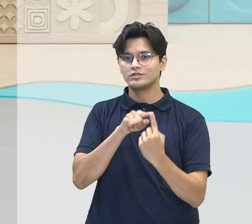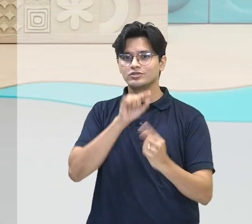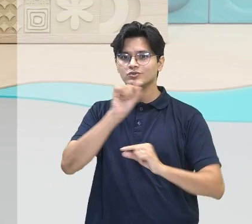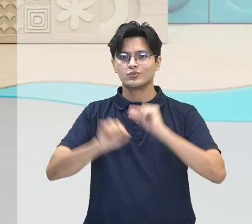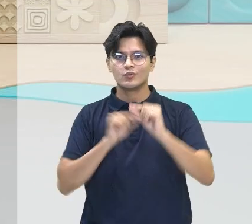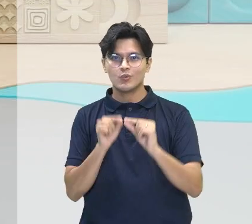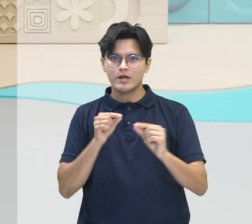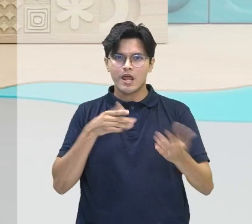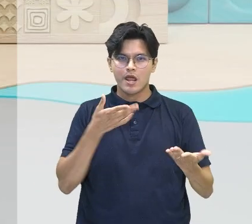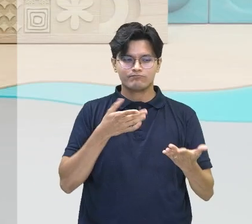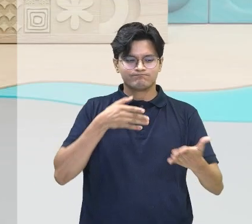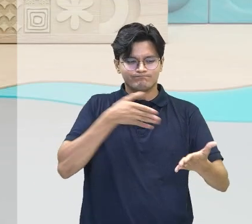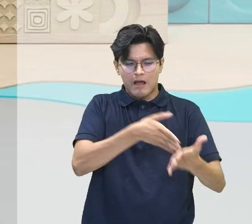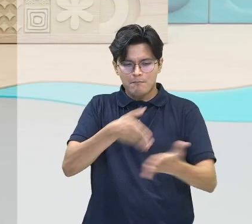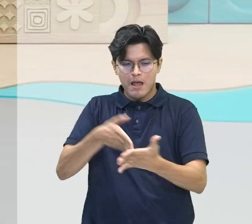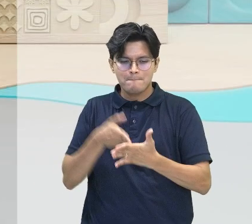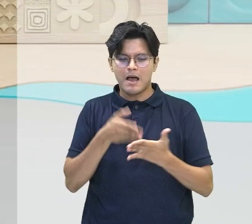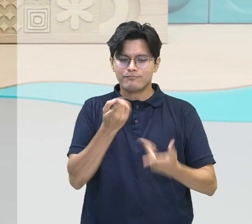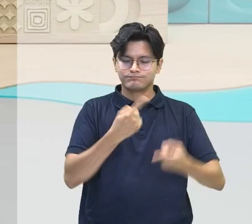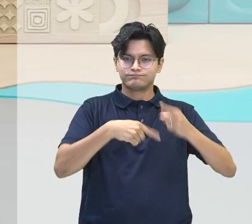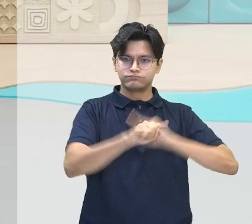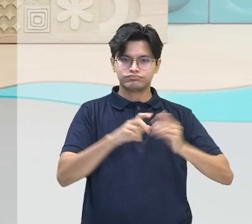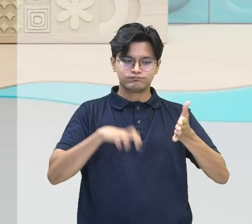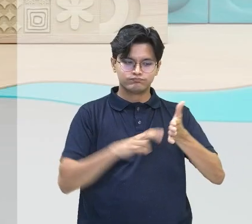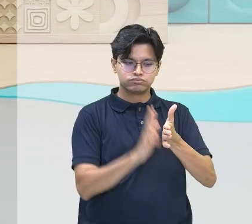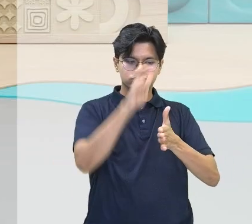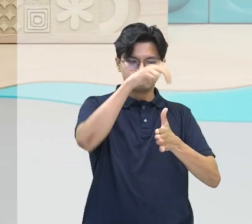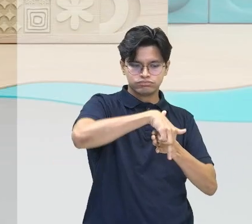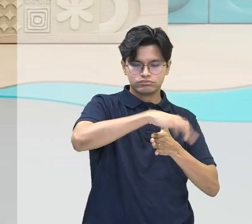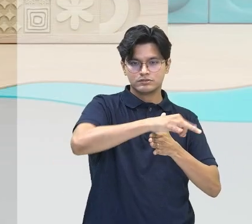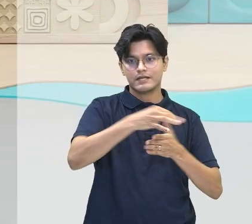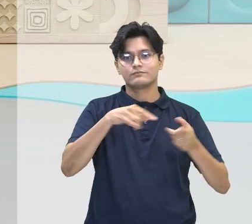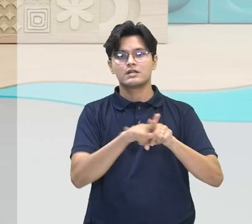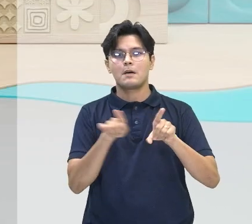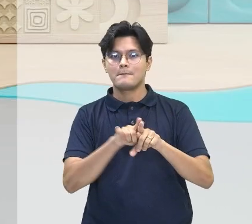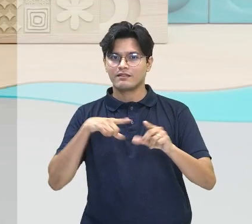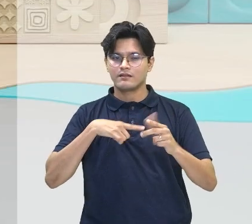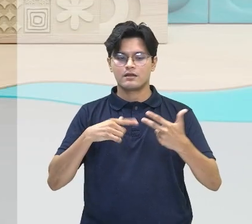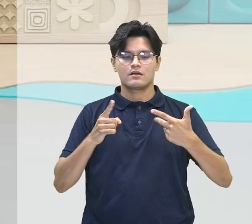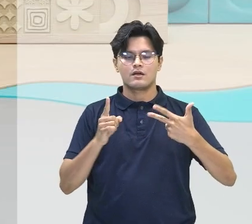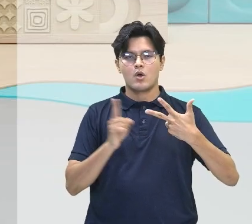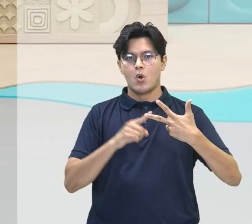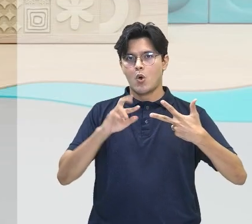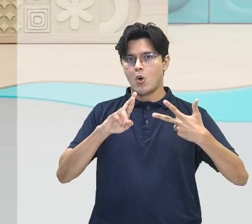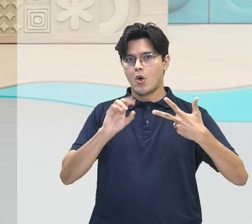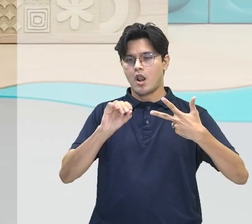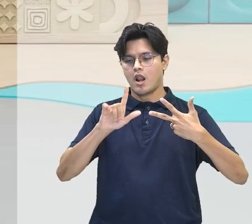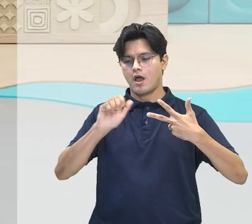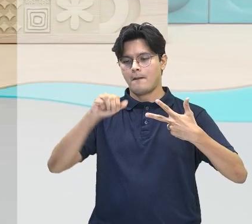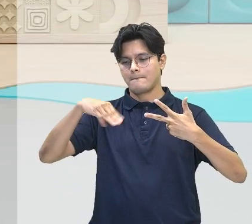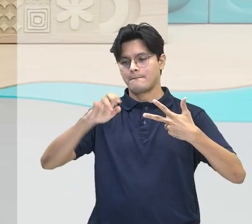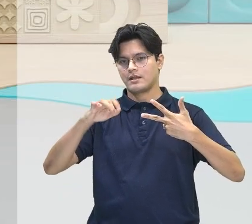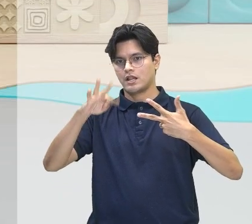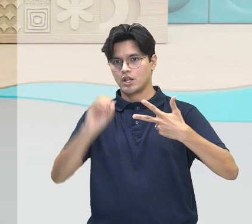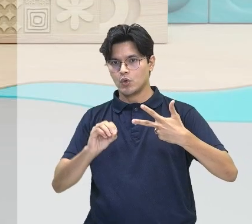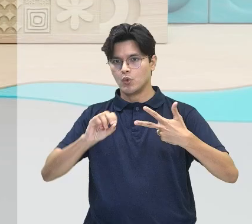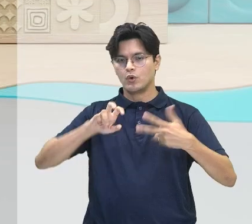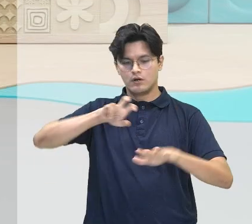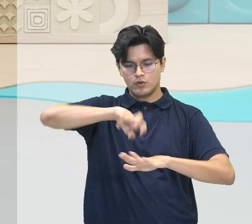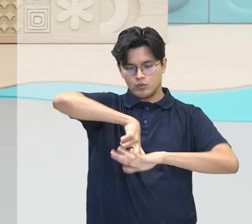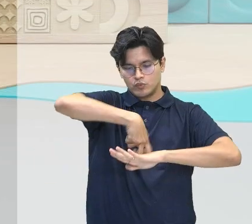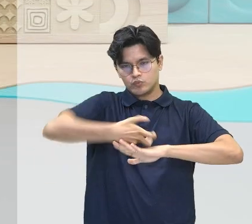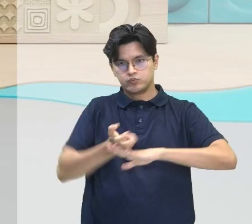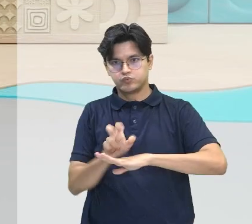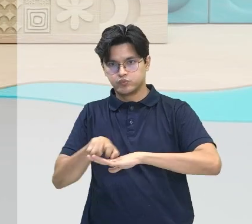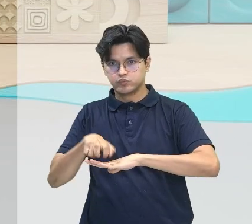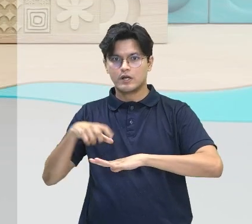esses obstáculos. Temos o rolamento, que é o que eu acabei de falar para vocês, que é conhecido também como cambalhota, né? O